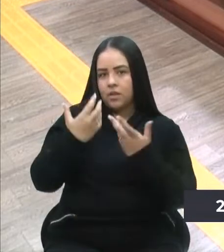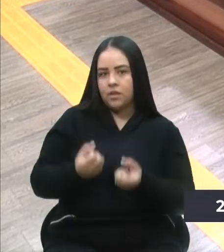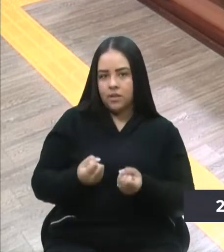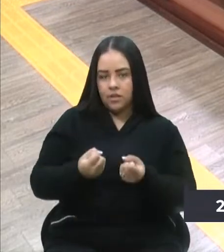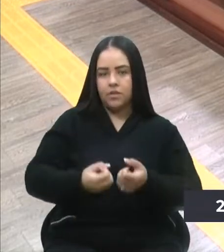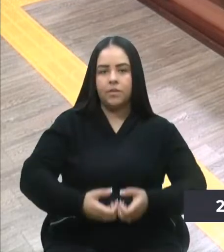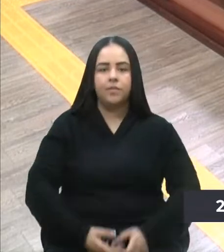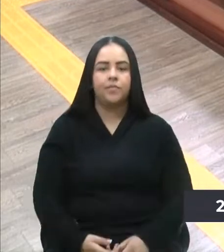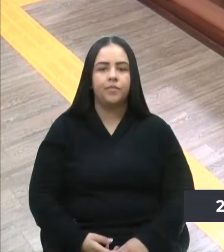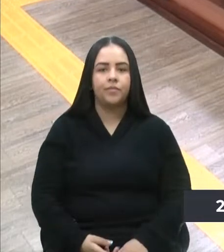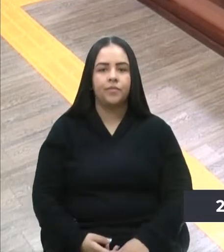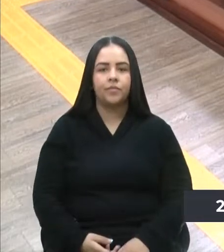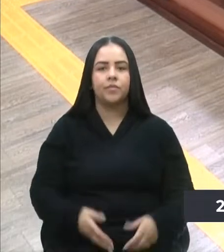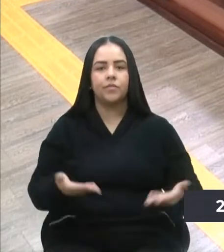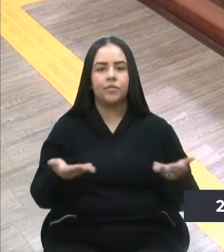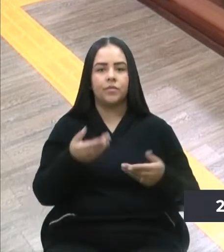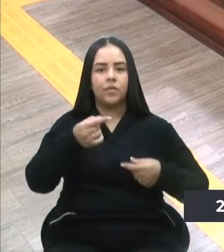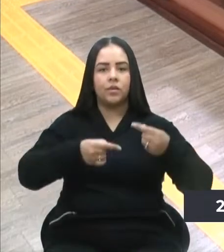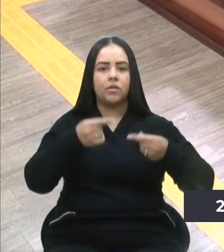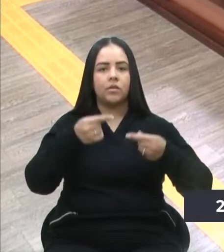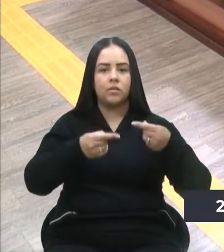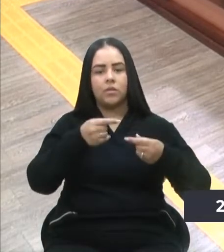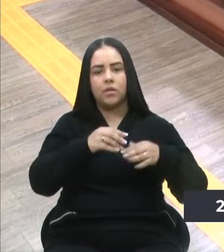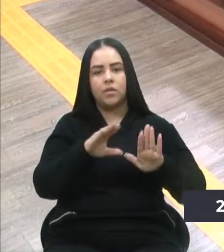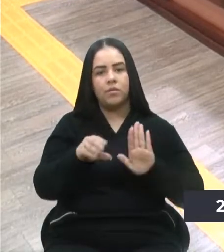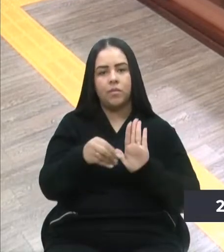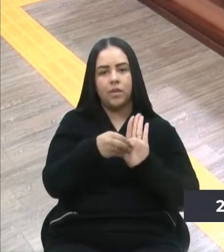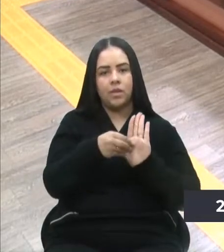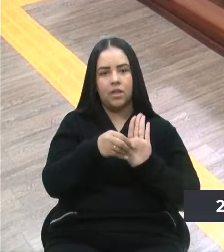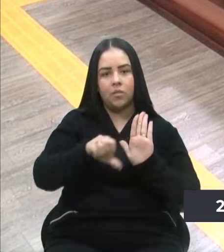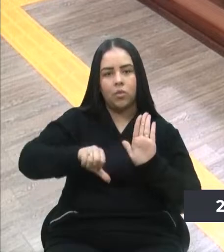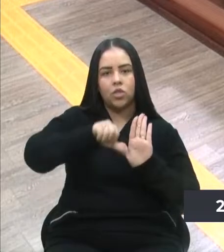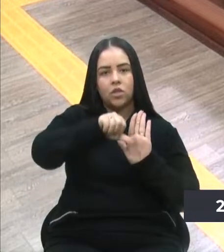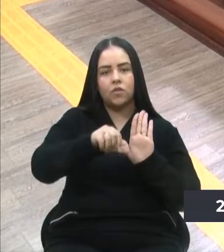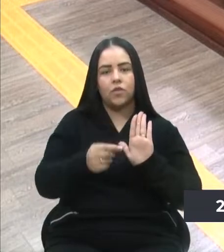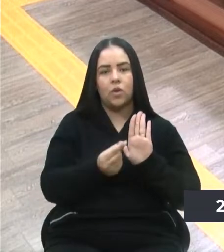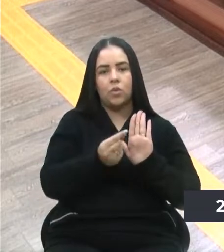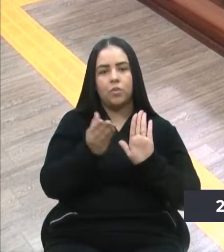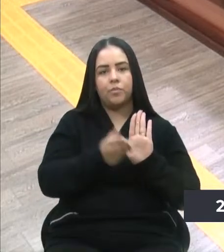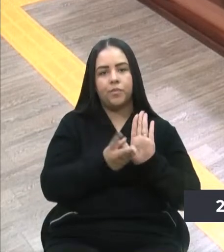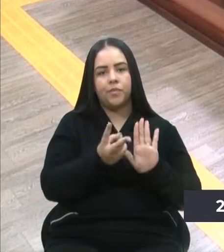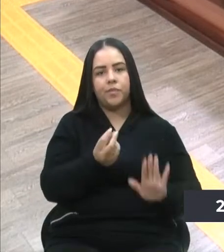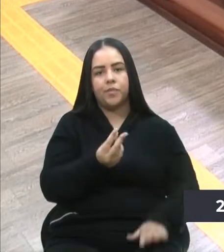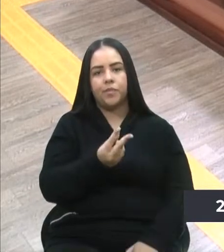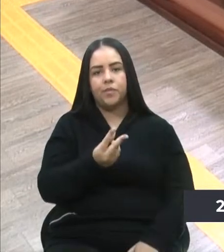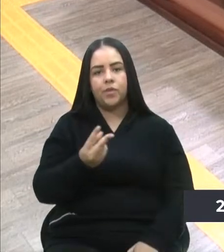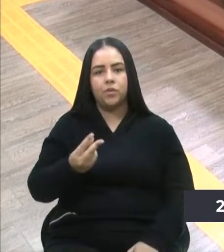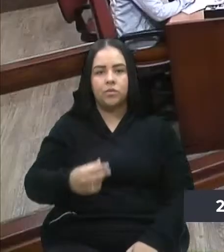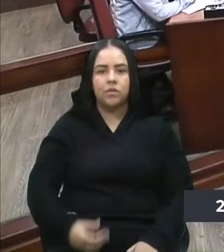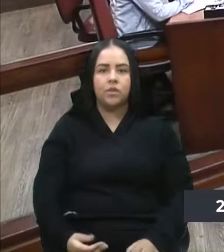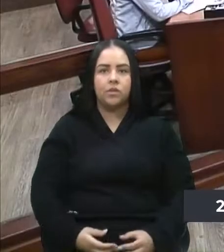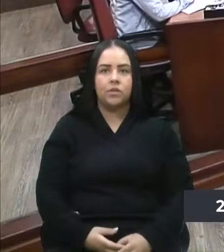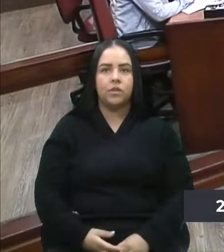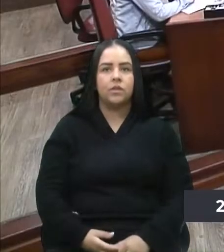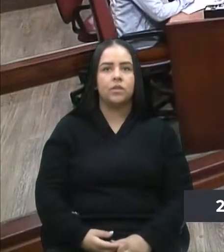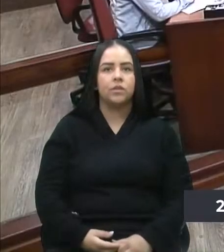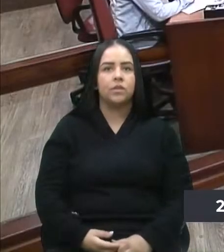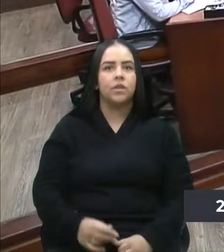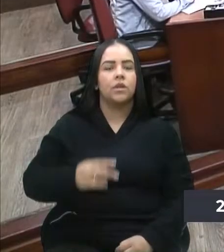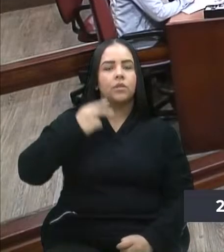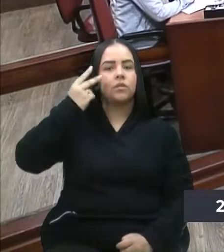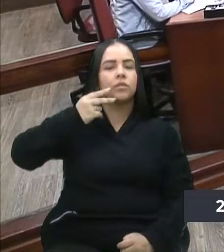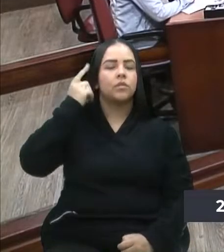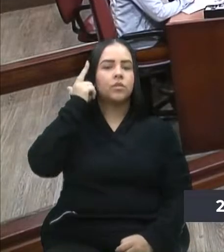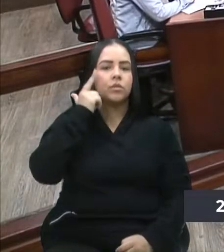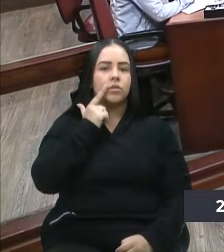dispensada. Em discussão, a emenda modificativa 1 de 2022. Peço a palavra, senhora presidenta. Vereador Lucas. Bom